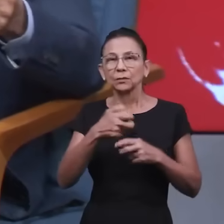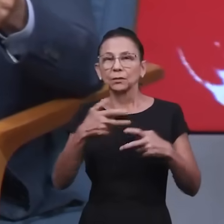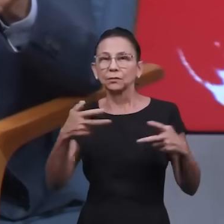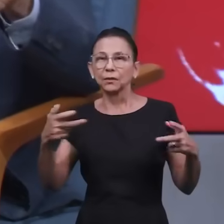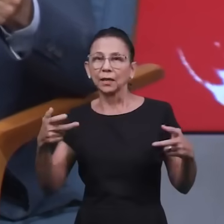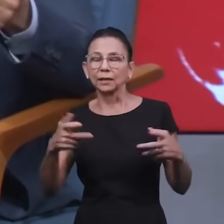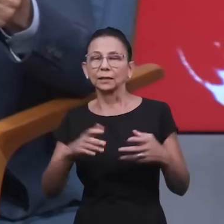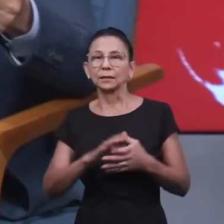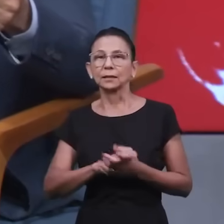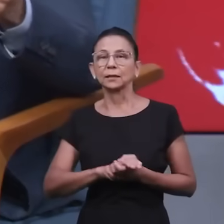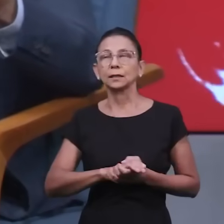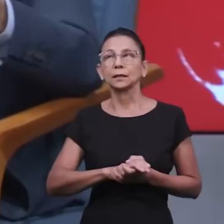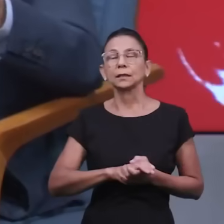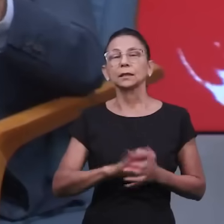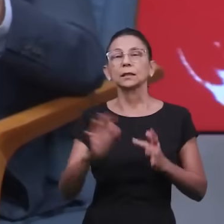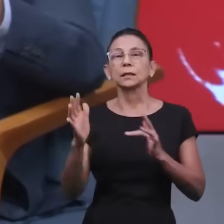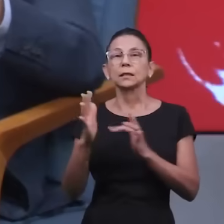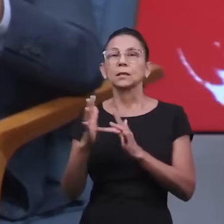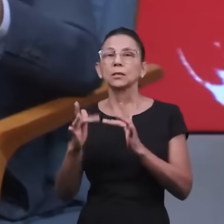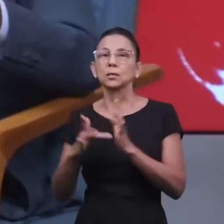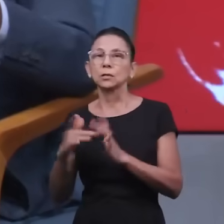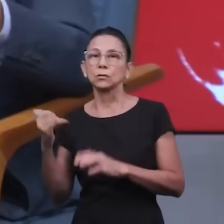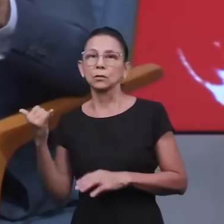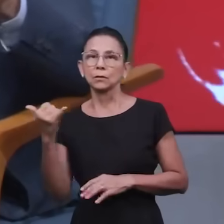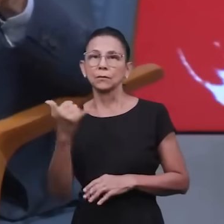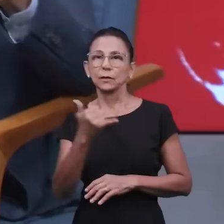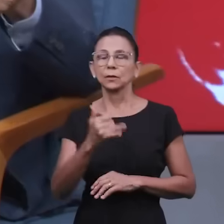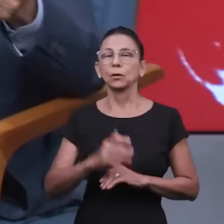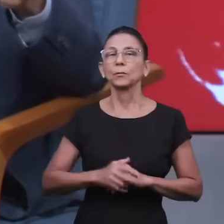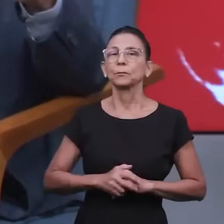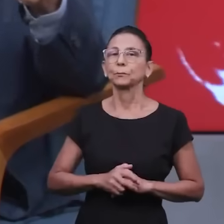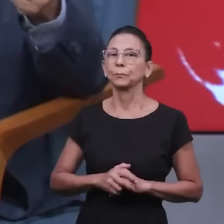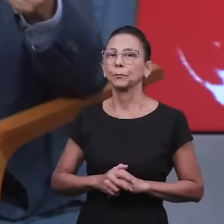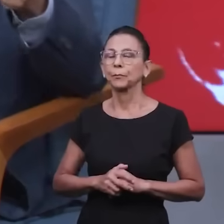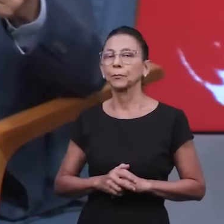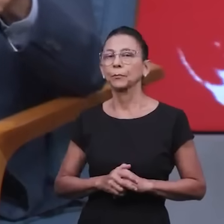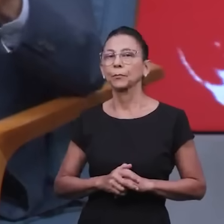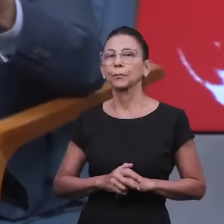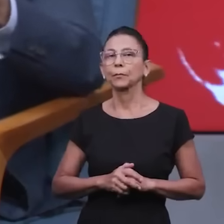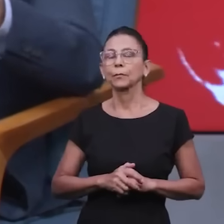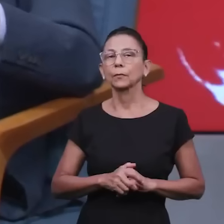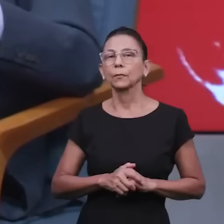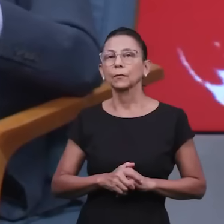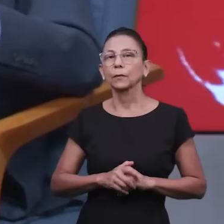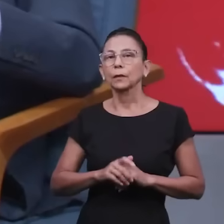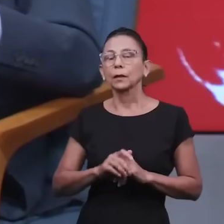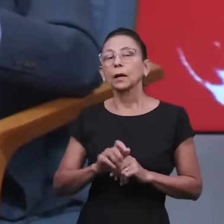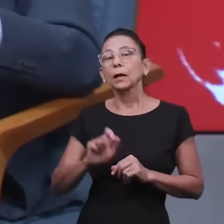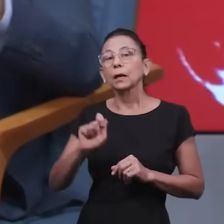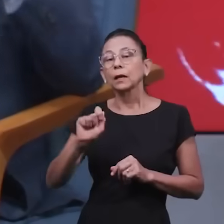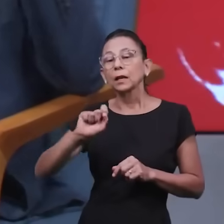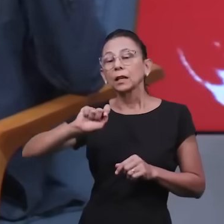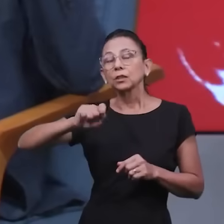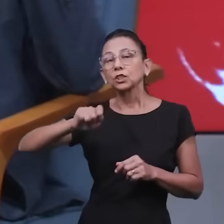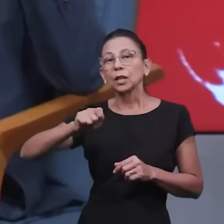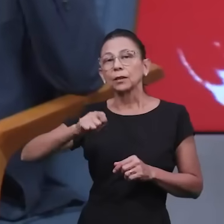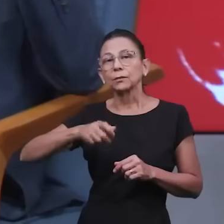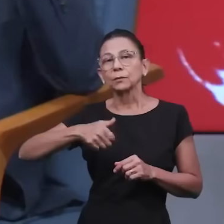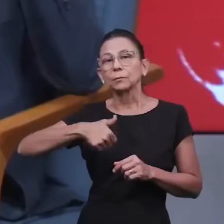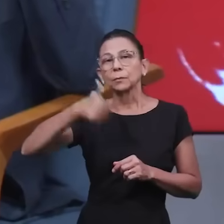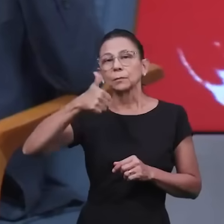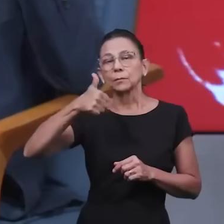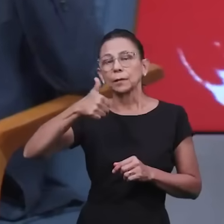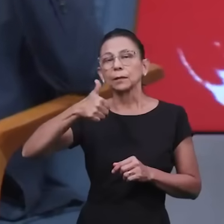do reino dos céus. Reino ali é igreja, chave é a revelação que abre porta. Quem é a porta? Jesus. Então